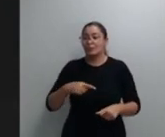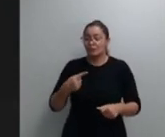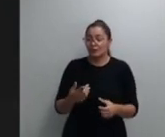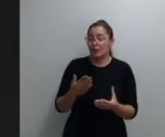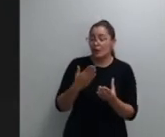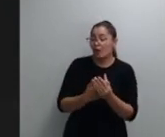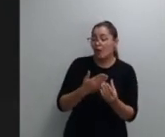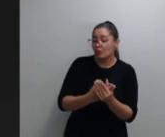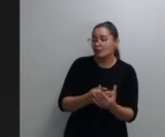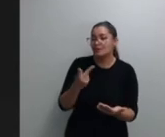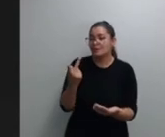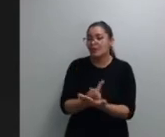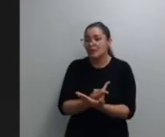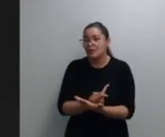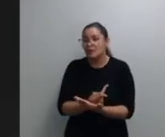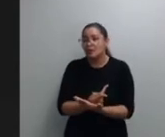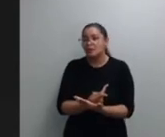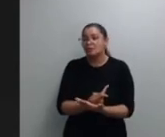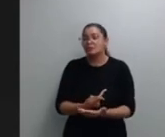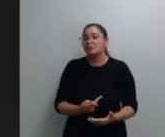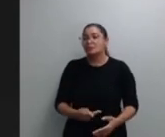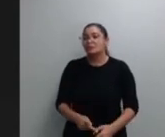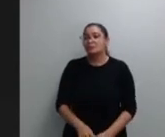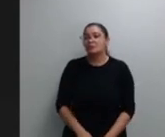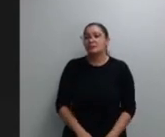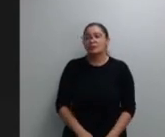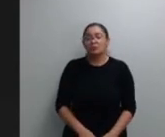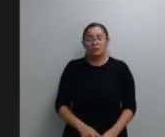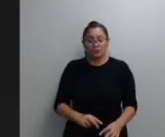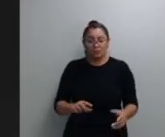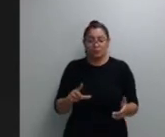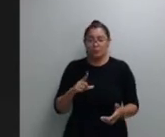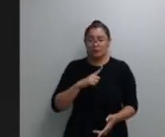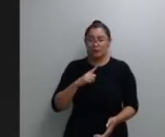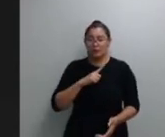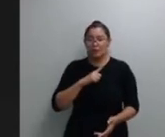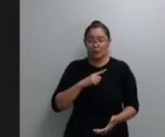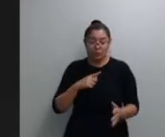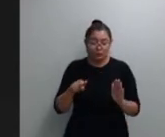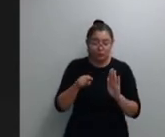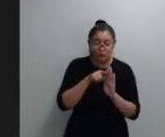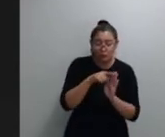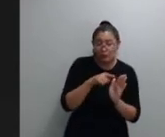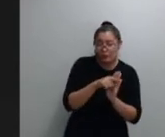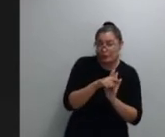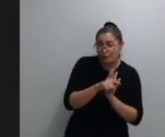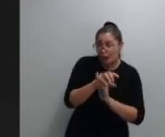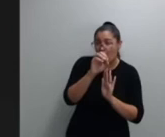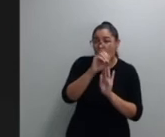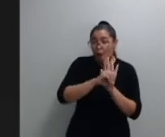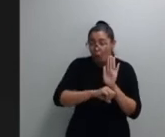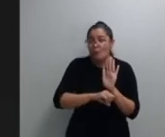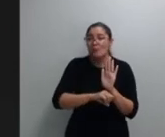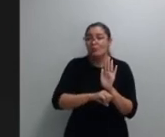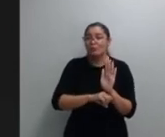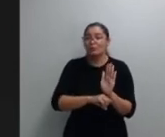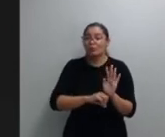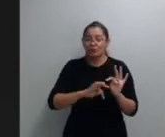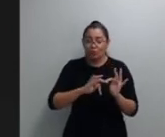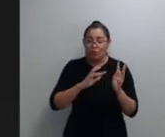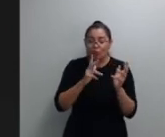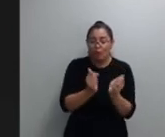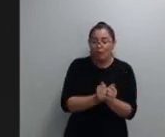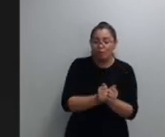efeitos perante terceiros inclusive de natureza fiscal o plenário do Cade se concluir pela sua não